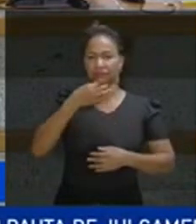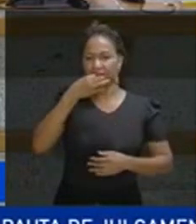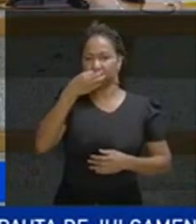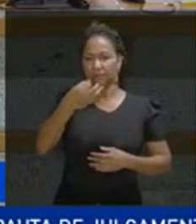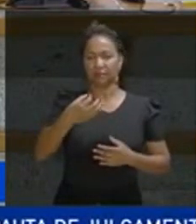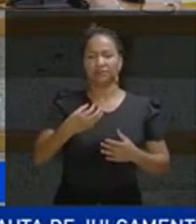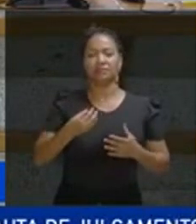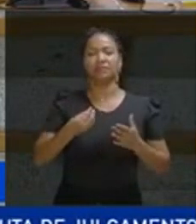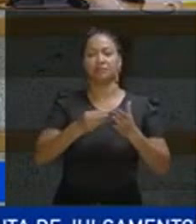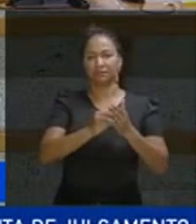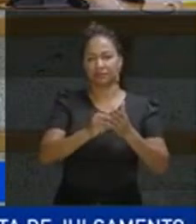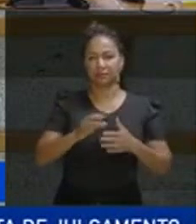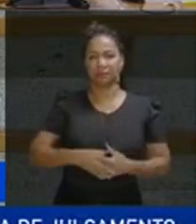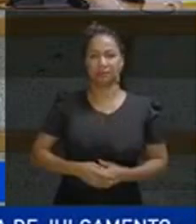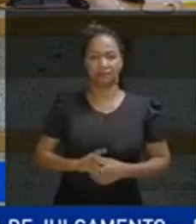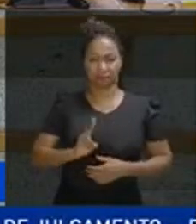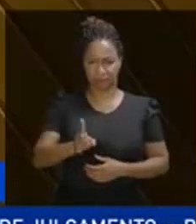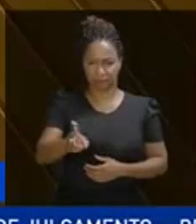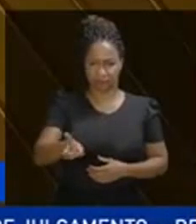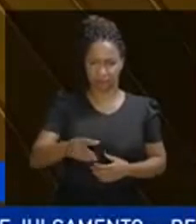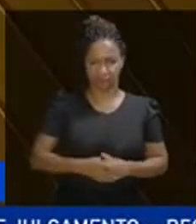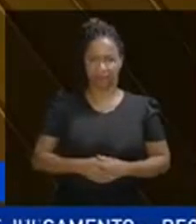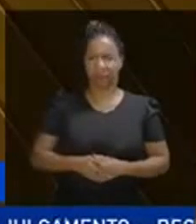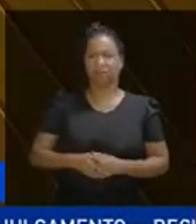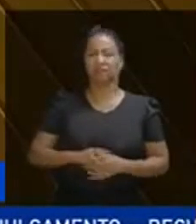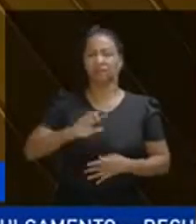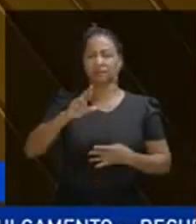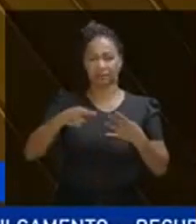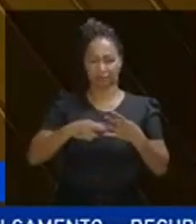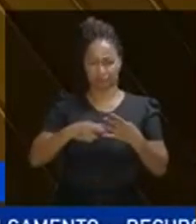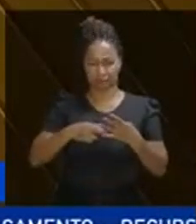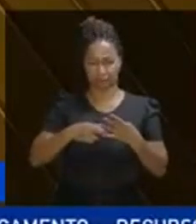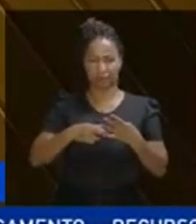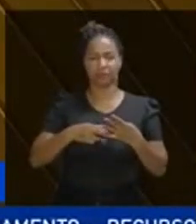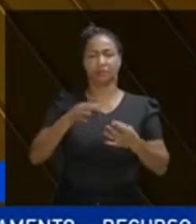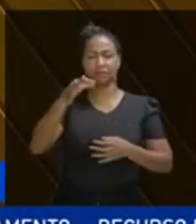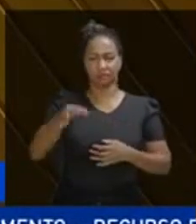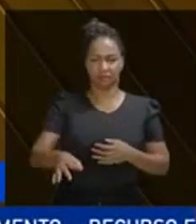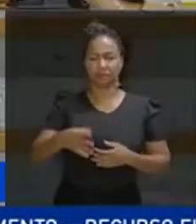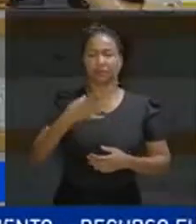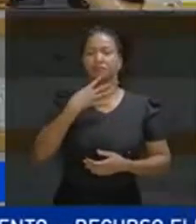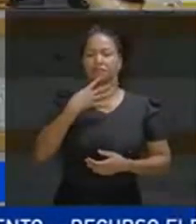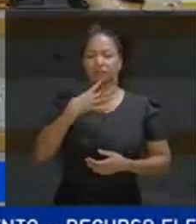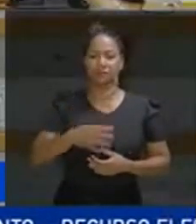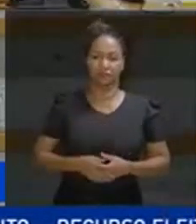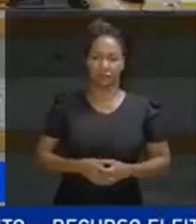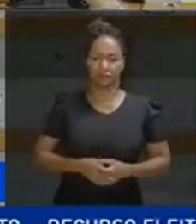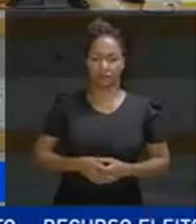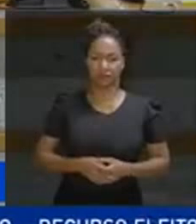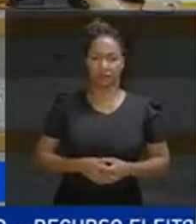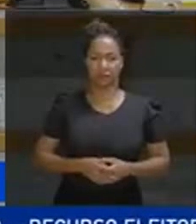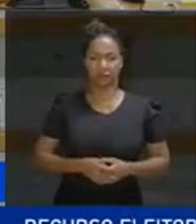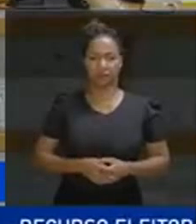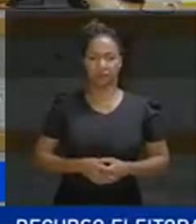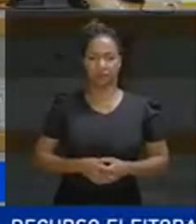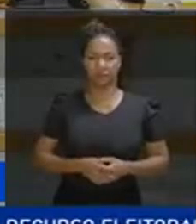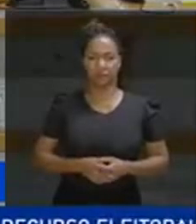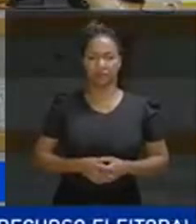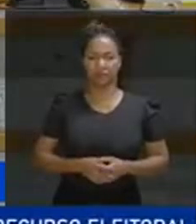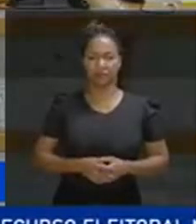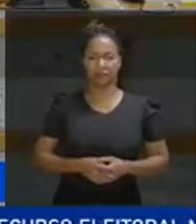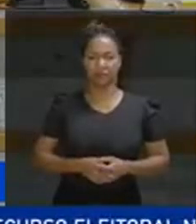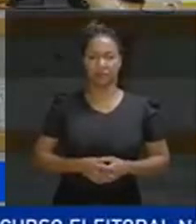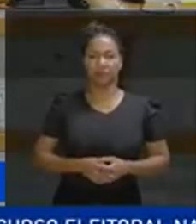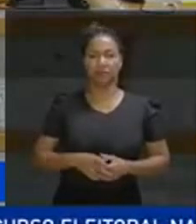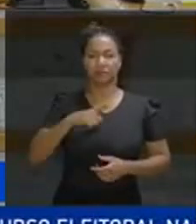excelência. Pode prosseguir, excelência. O recurso é adequado e tempestivo, dele conheço. Foco no juiz Anselmo Gonçalves. Agora o foco na